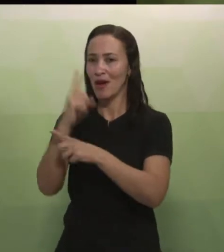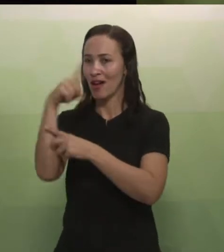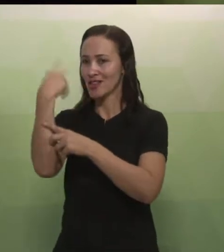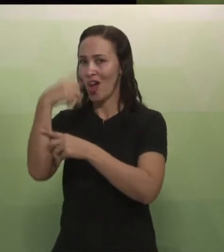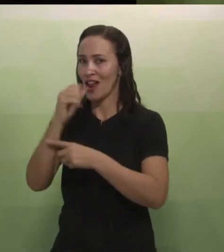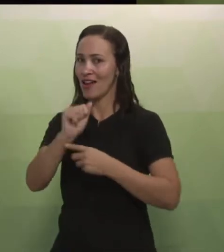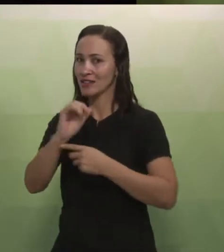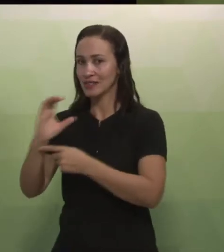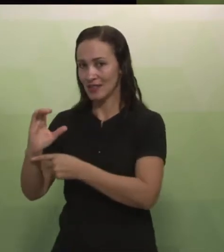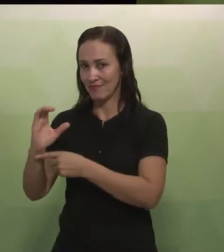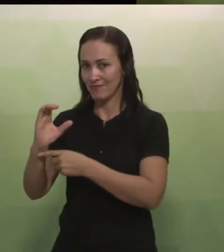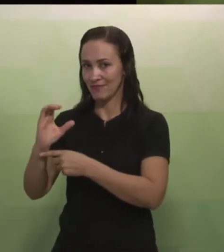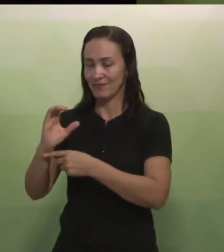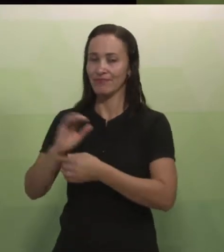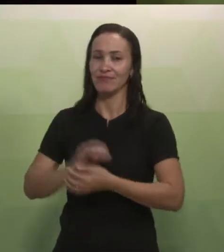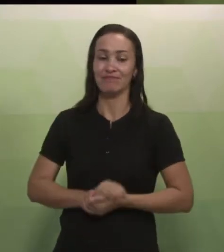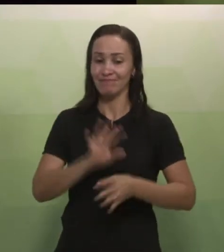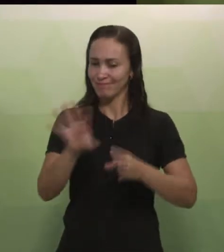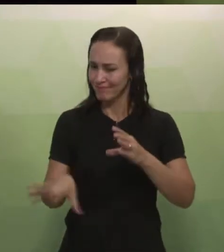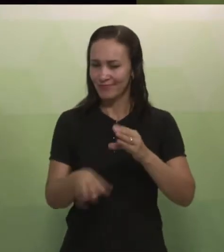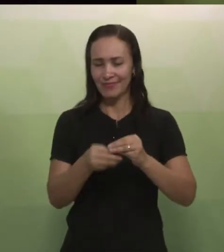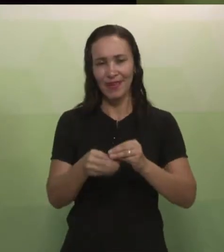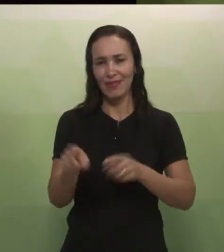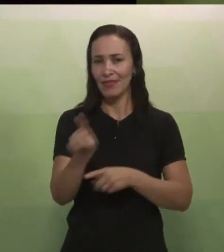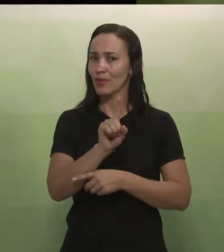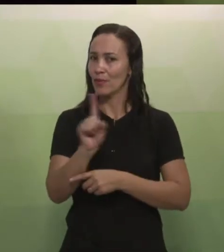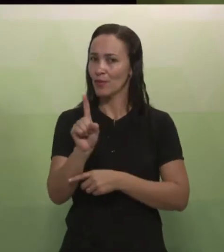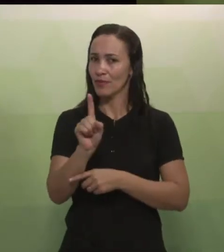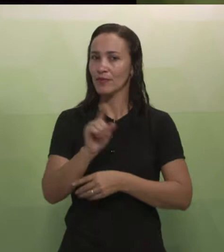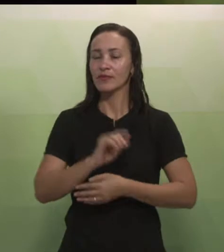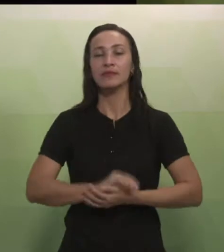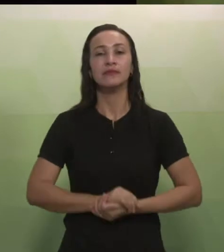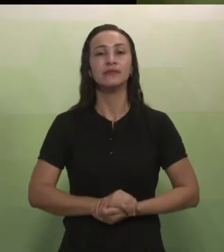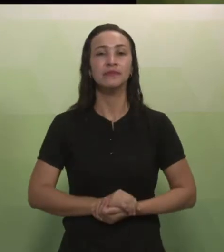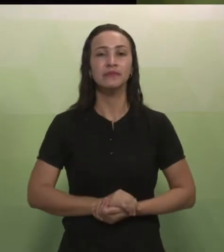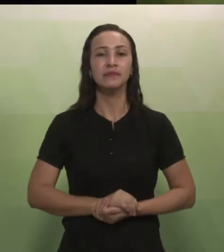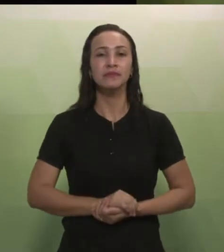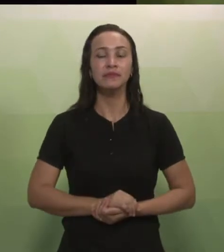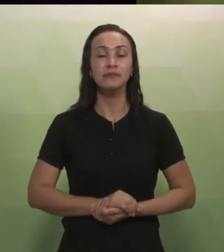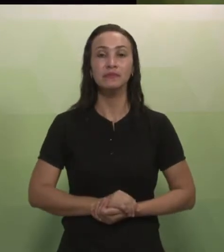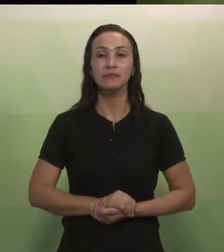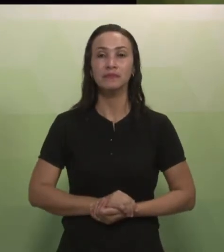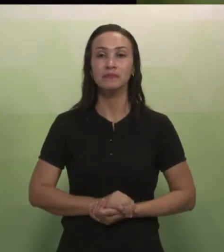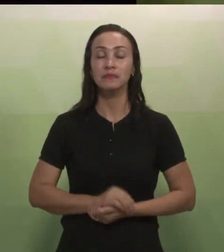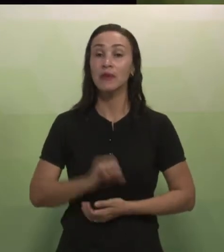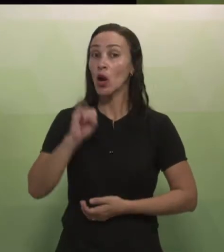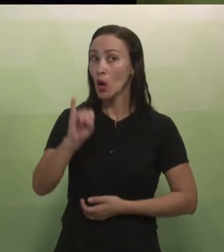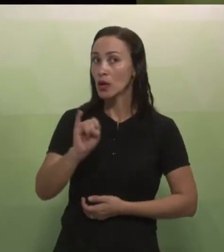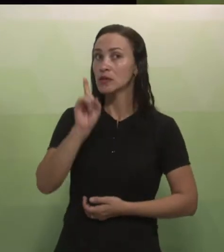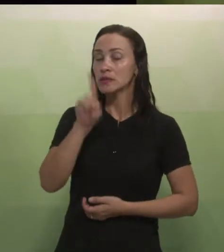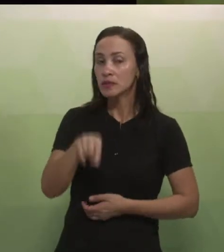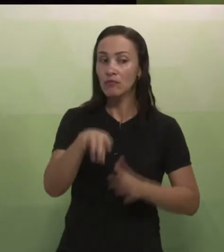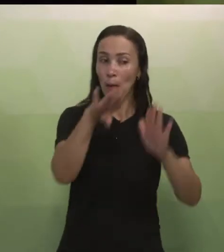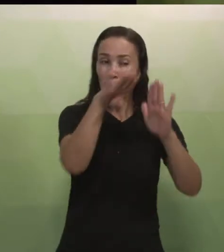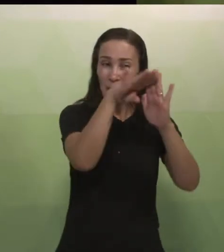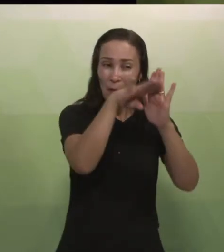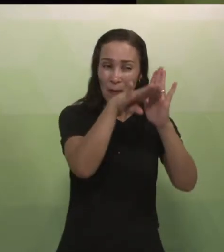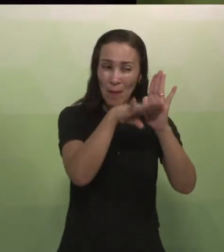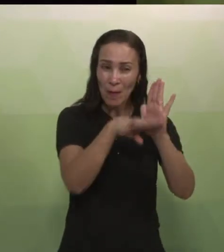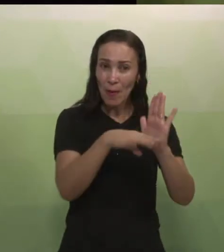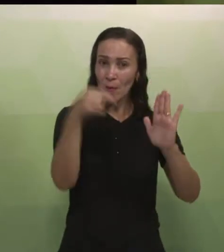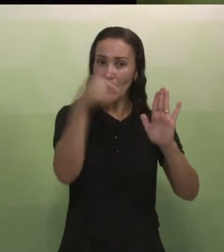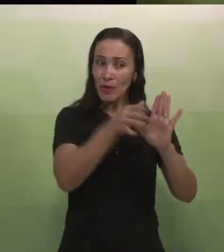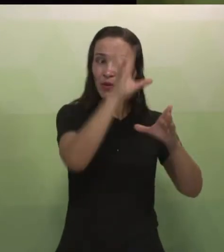curricular extra, né? Complementar. Se for algo que seja da